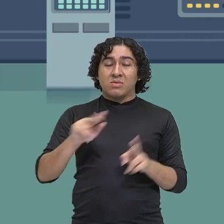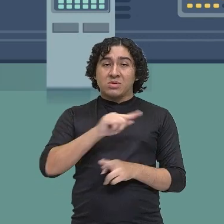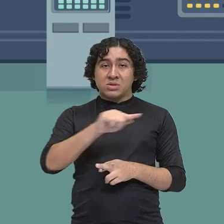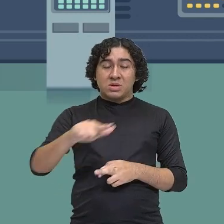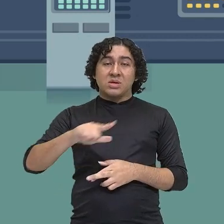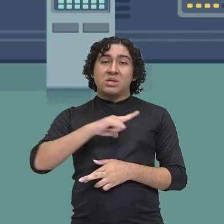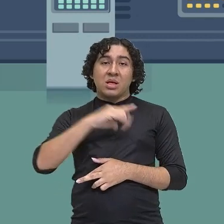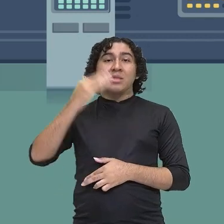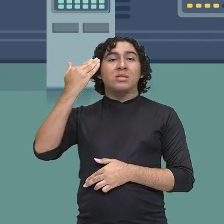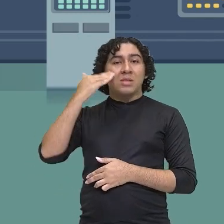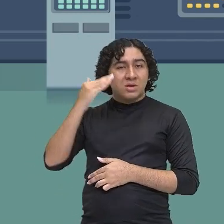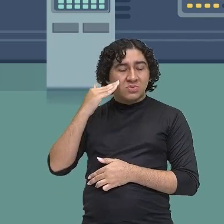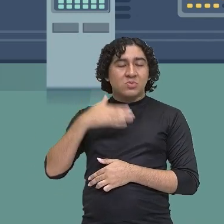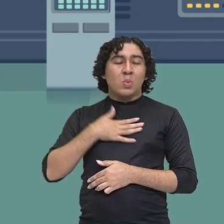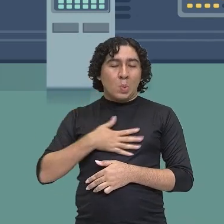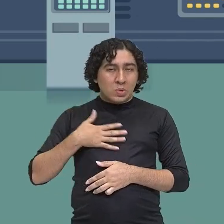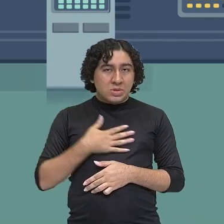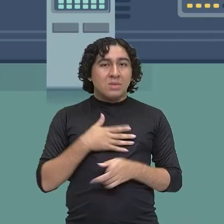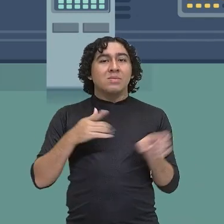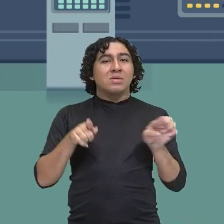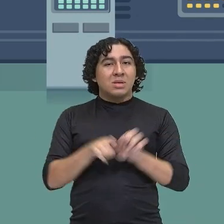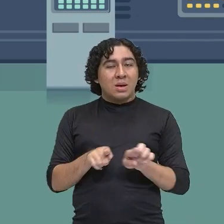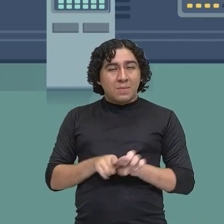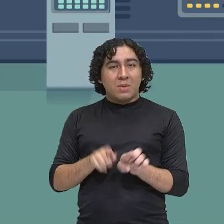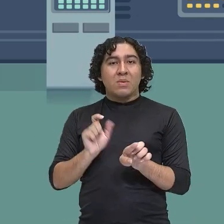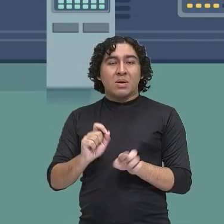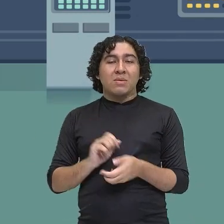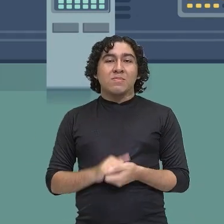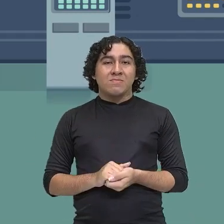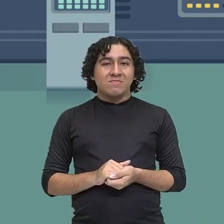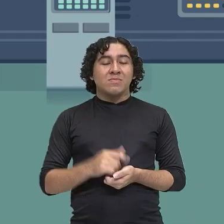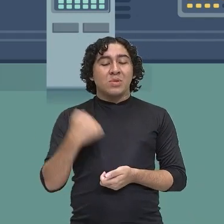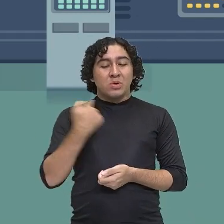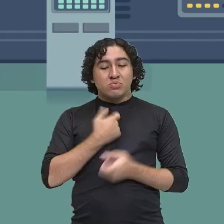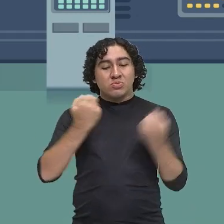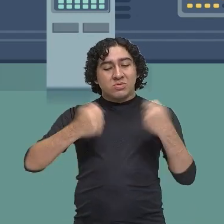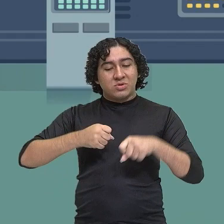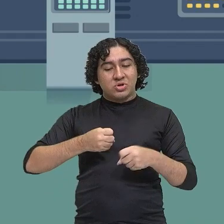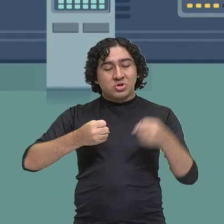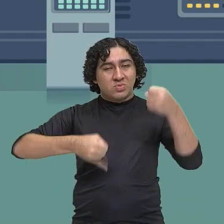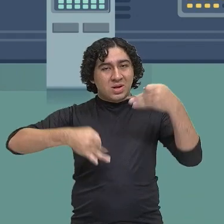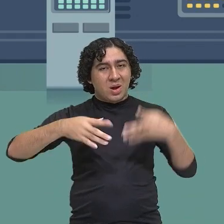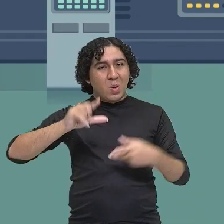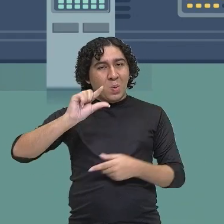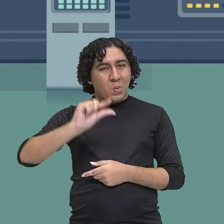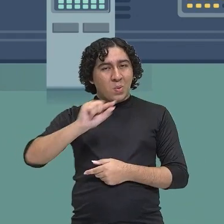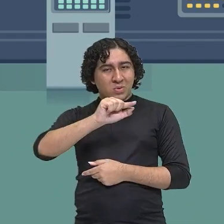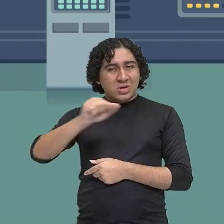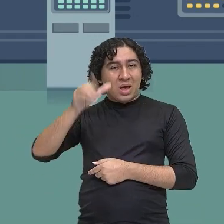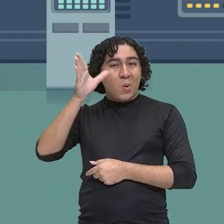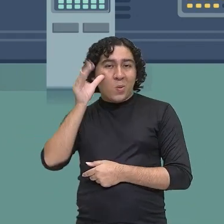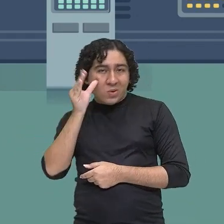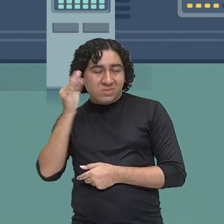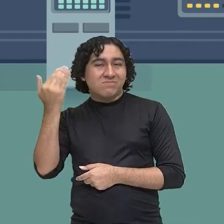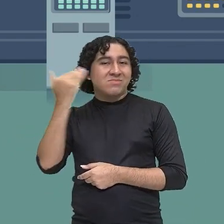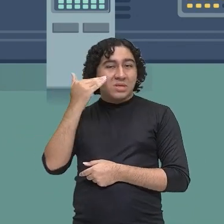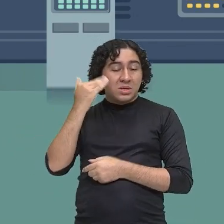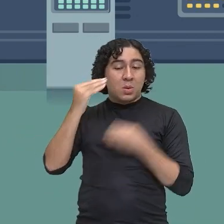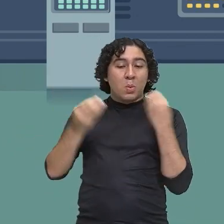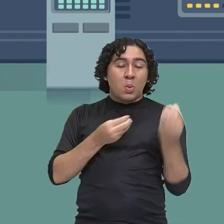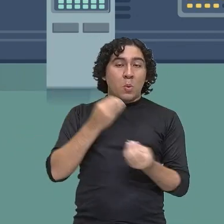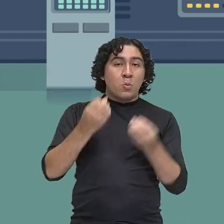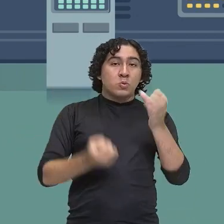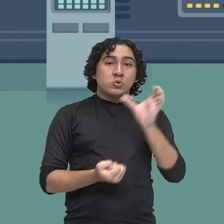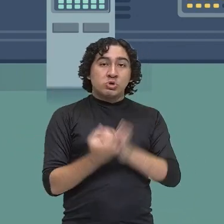vocês tenham gostado, colocado para vocês um pouquinho de curiosidade para saber como foi